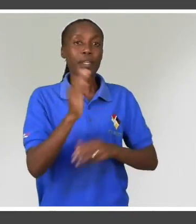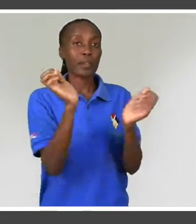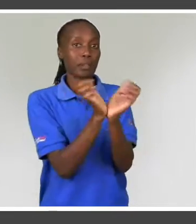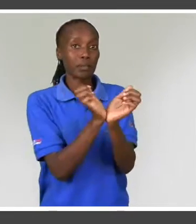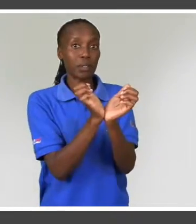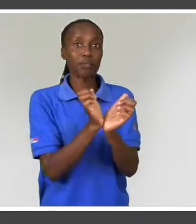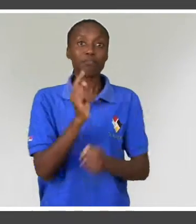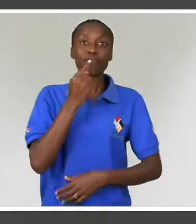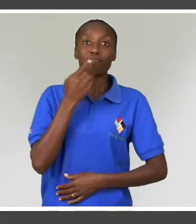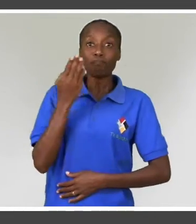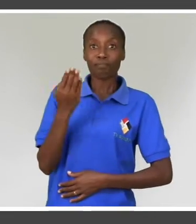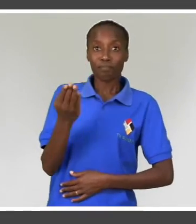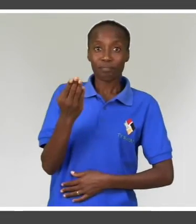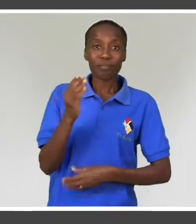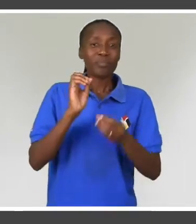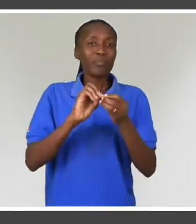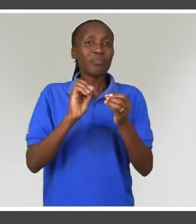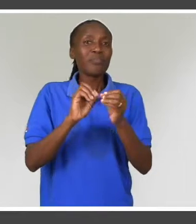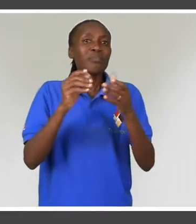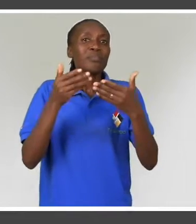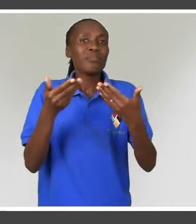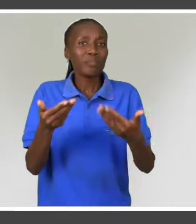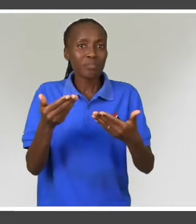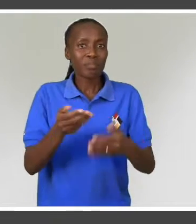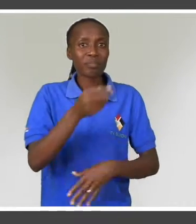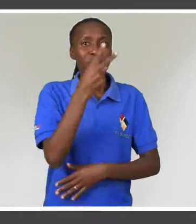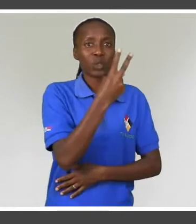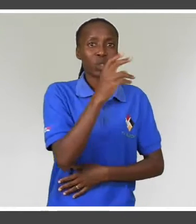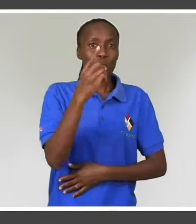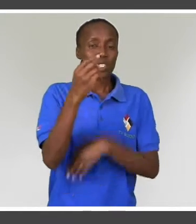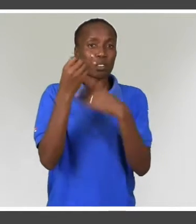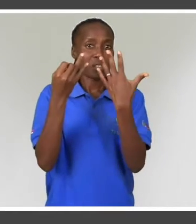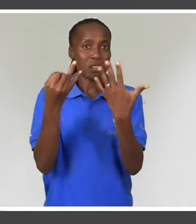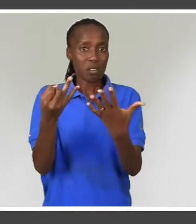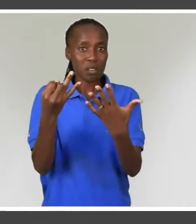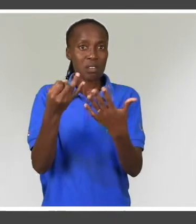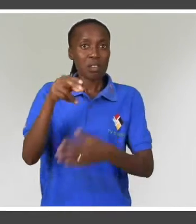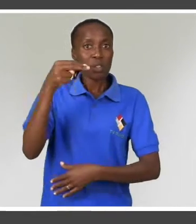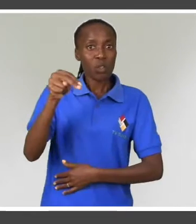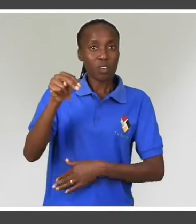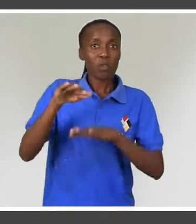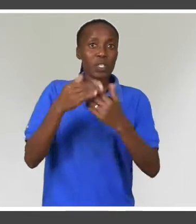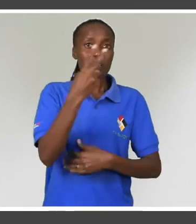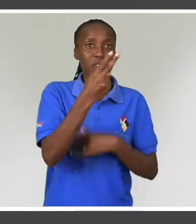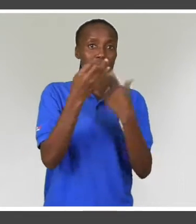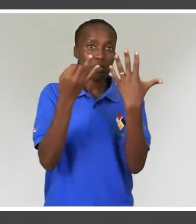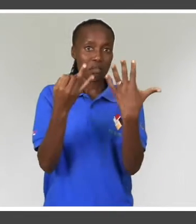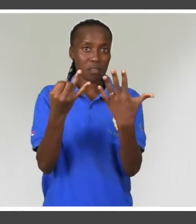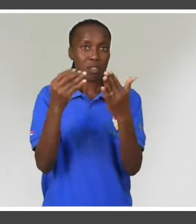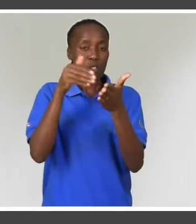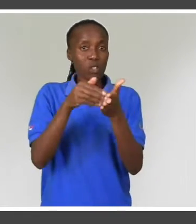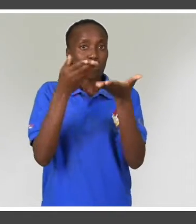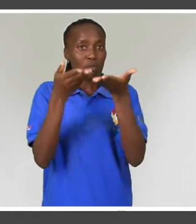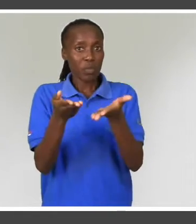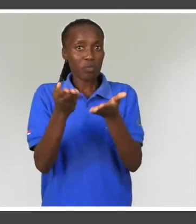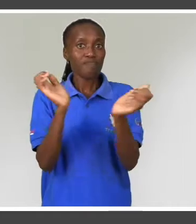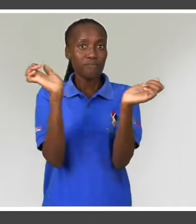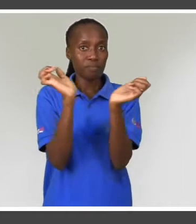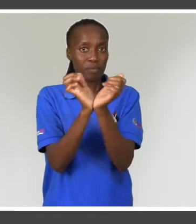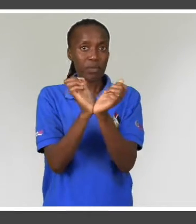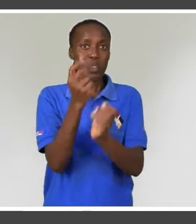como é chega a cadeia central? Eu chego aqui por causa da minha namorada, em 2017, em novembro de 2017.